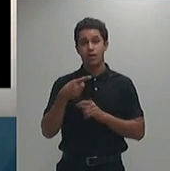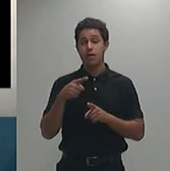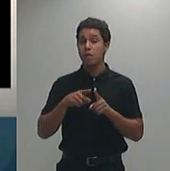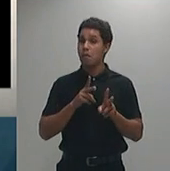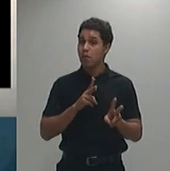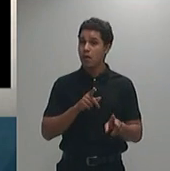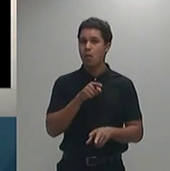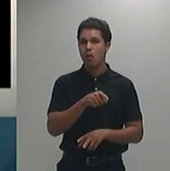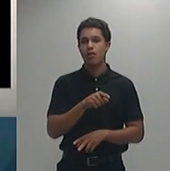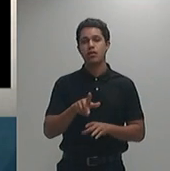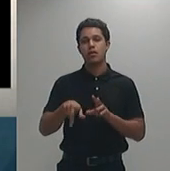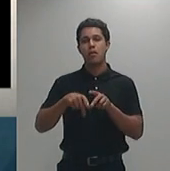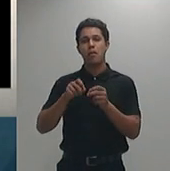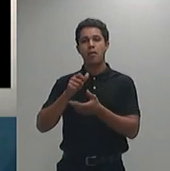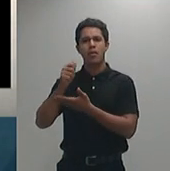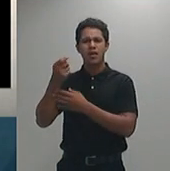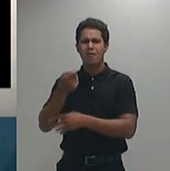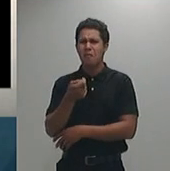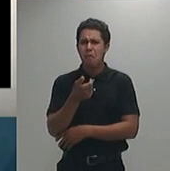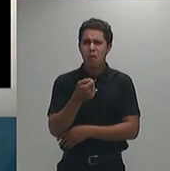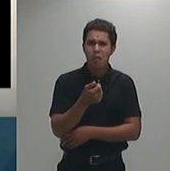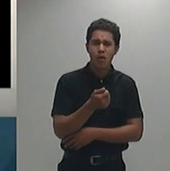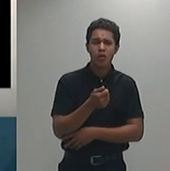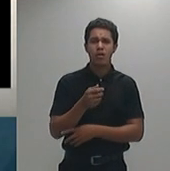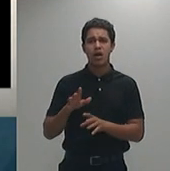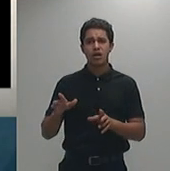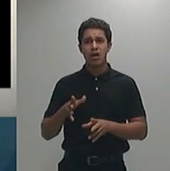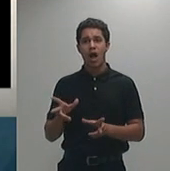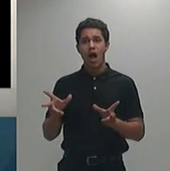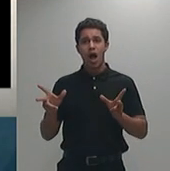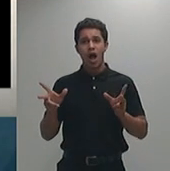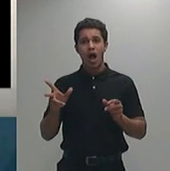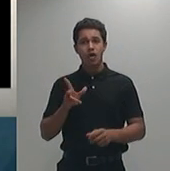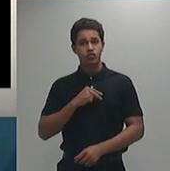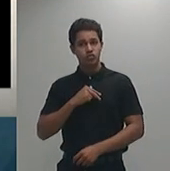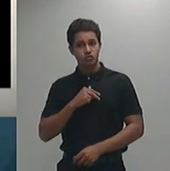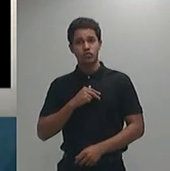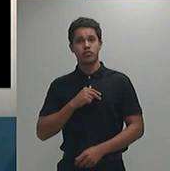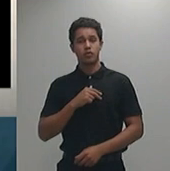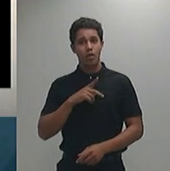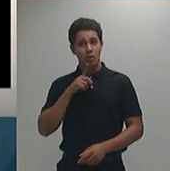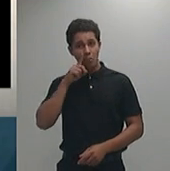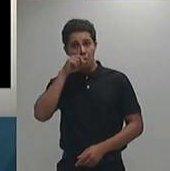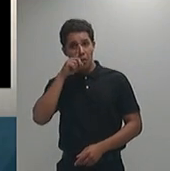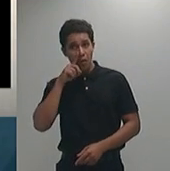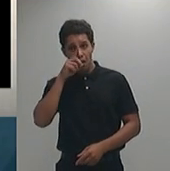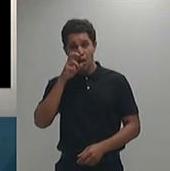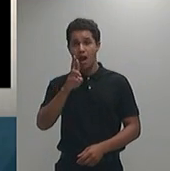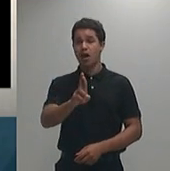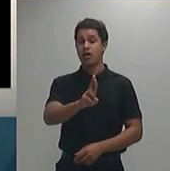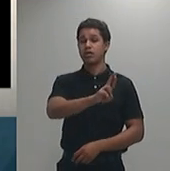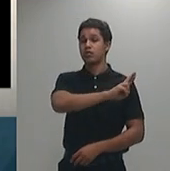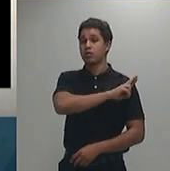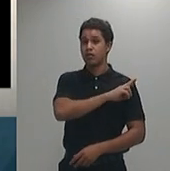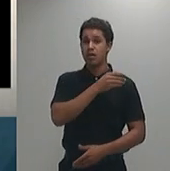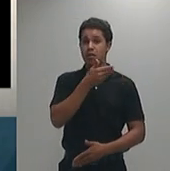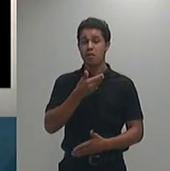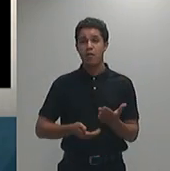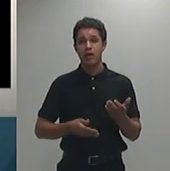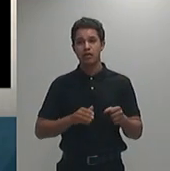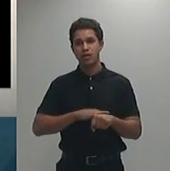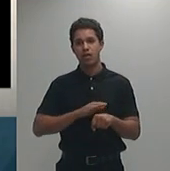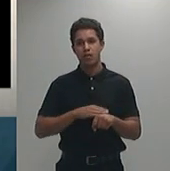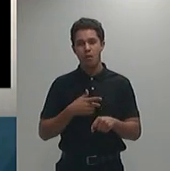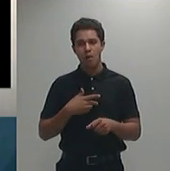poucos acionistas assumir um risco a responsabilidade e toma um tempo para propor uma ação dessa